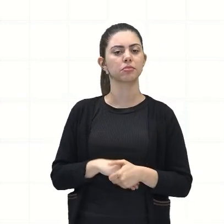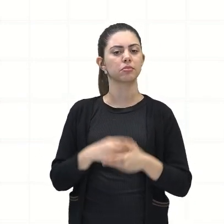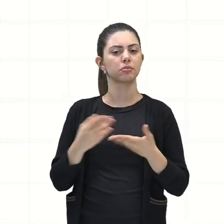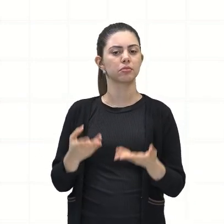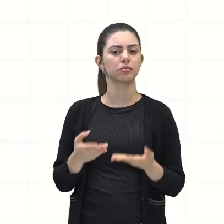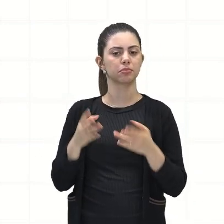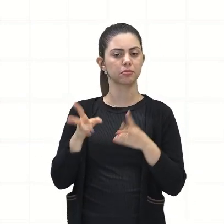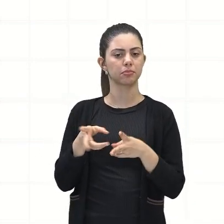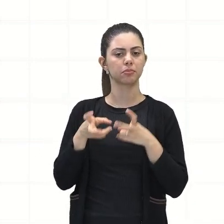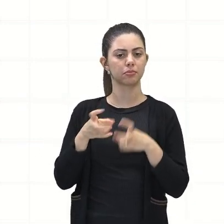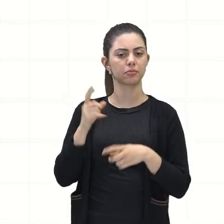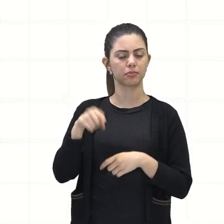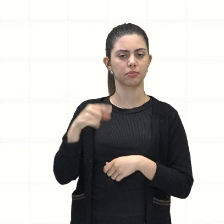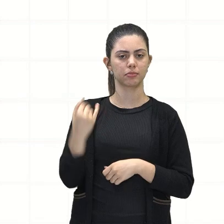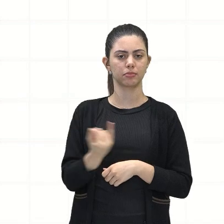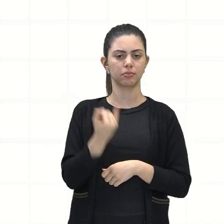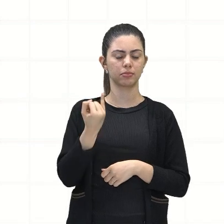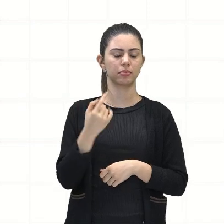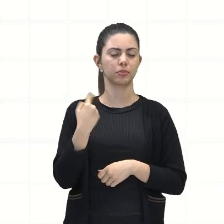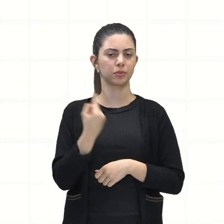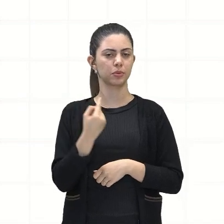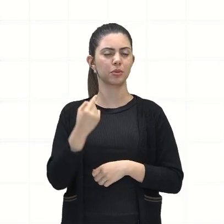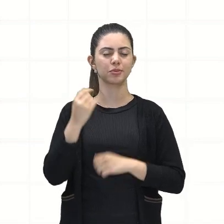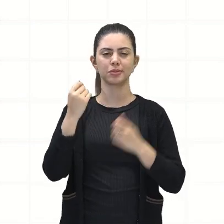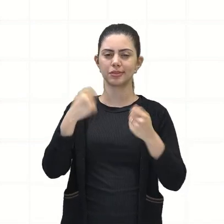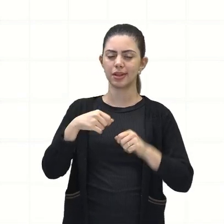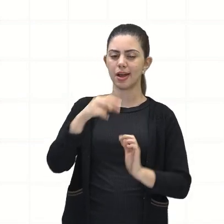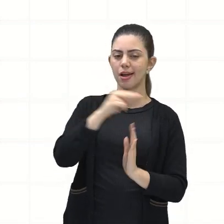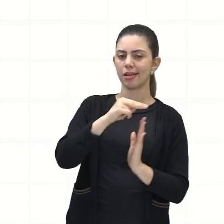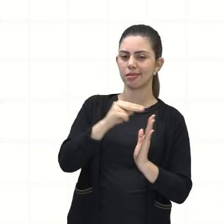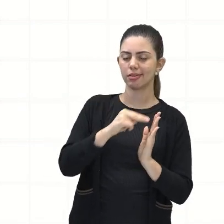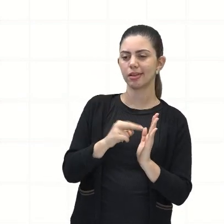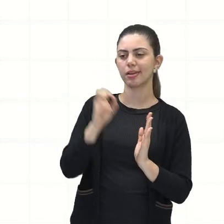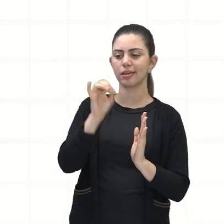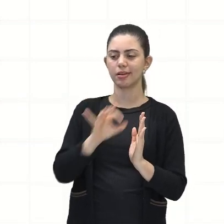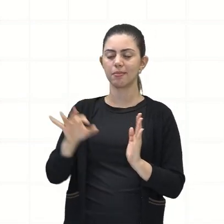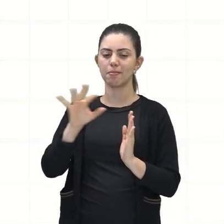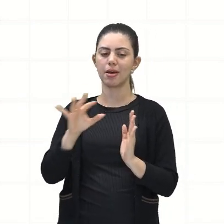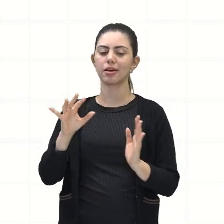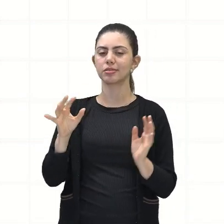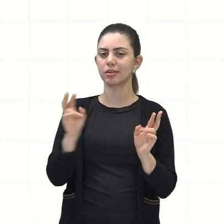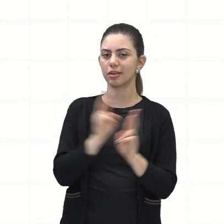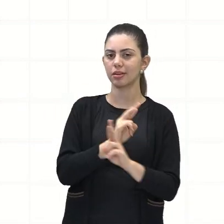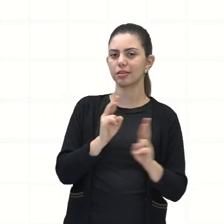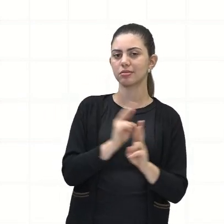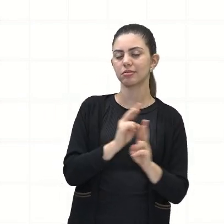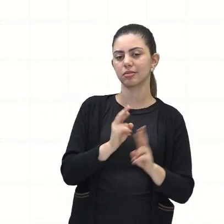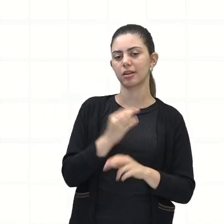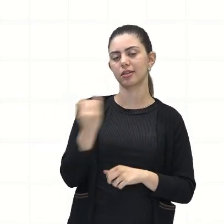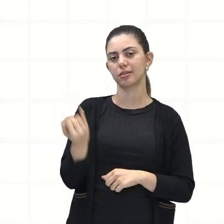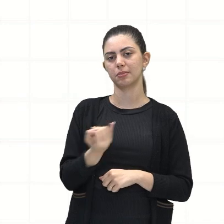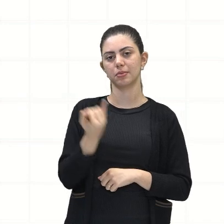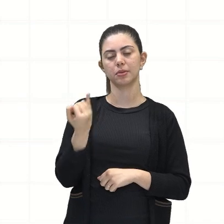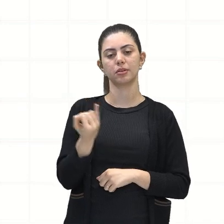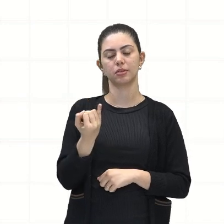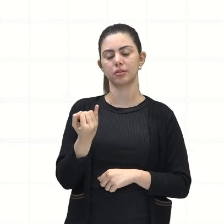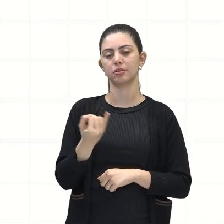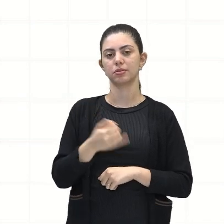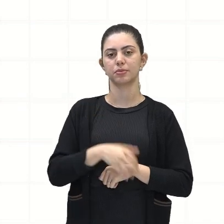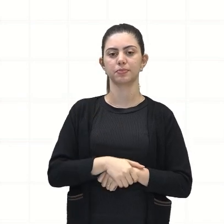importante termos a habilidade de leitura de imagem diante do estudo da